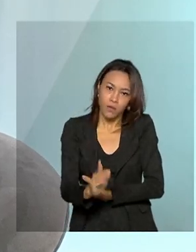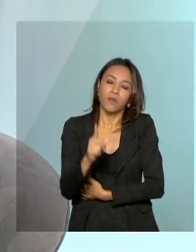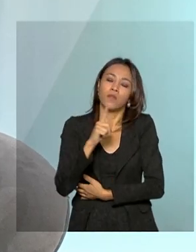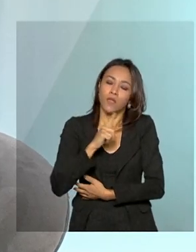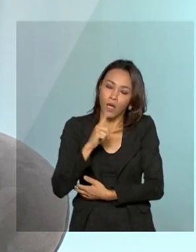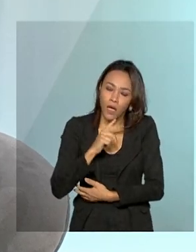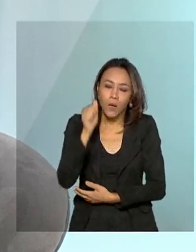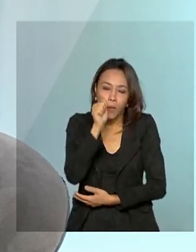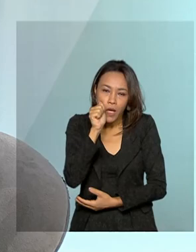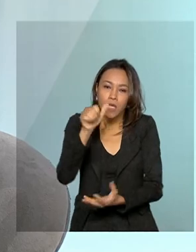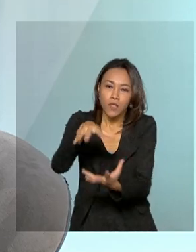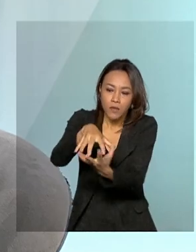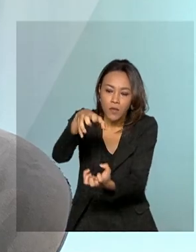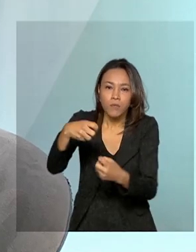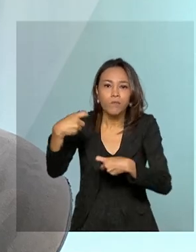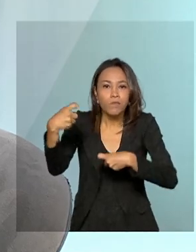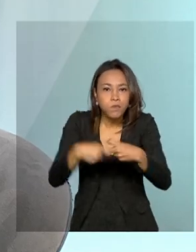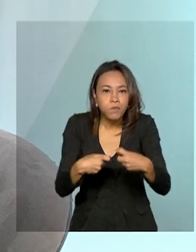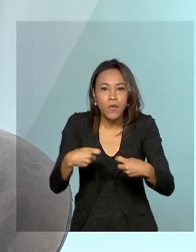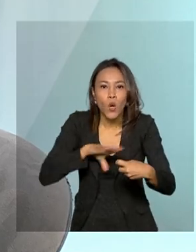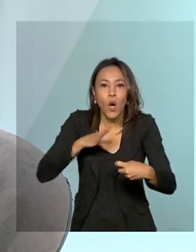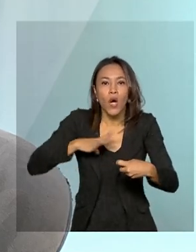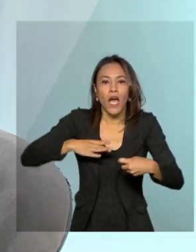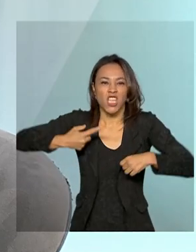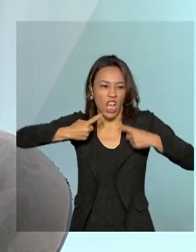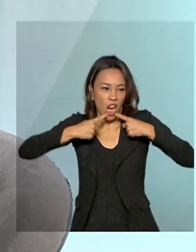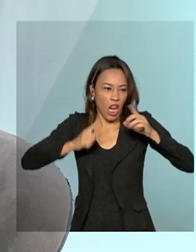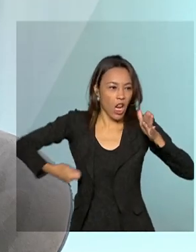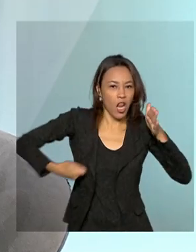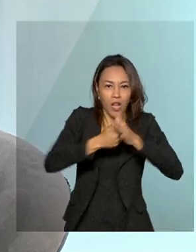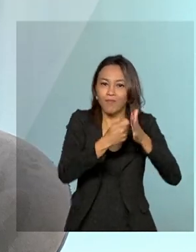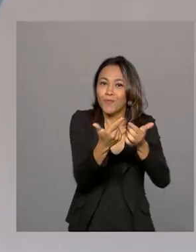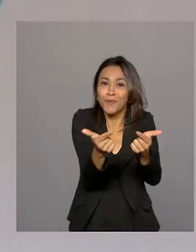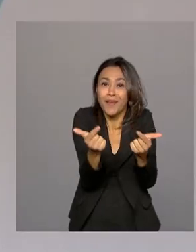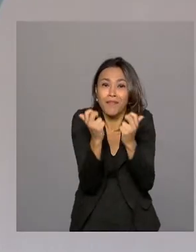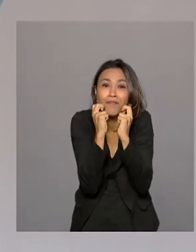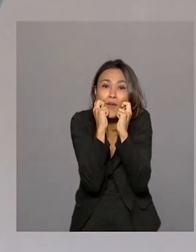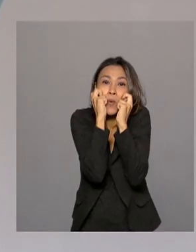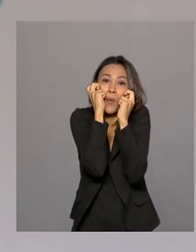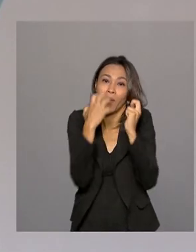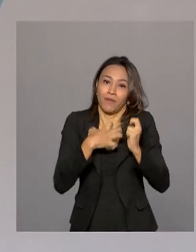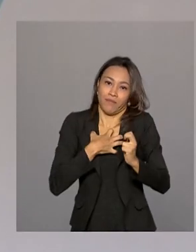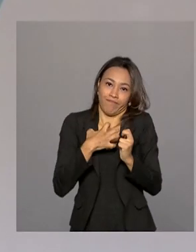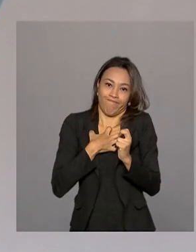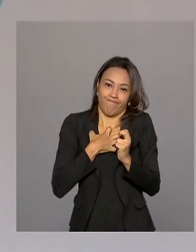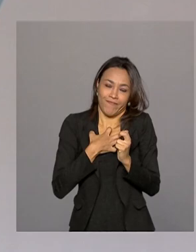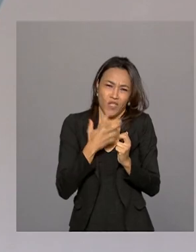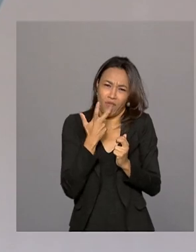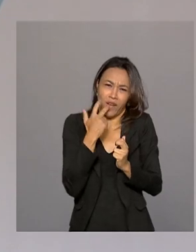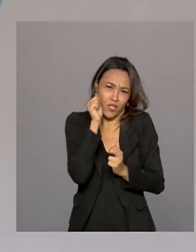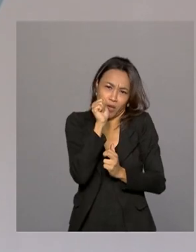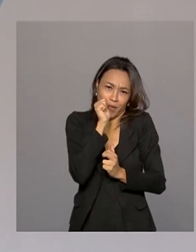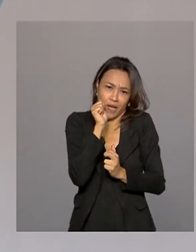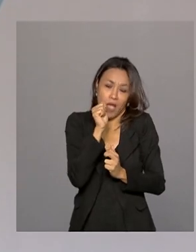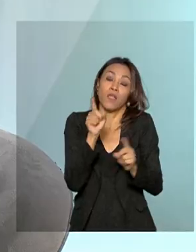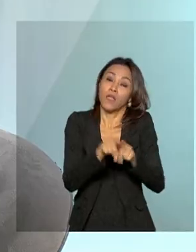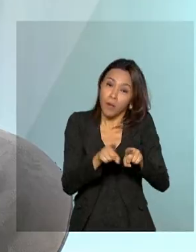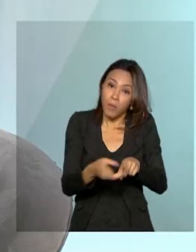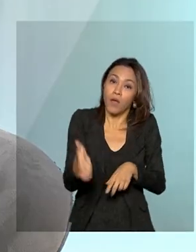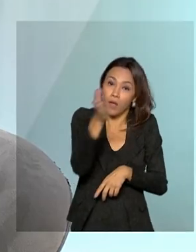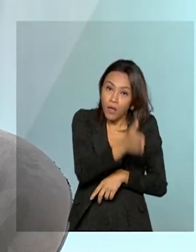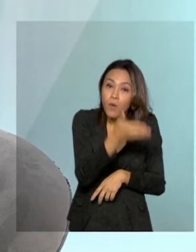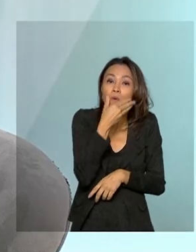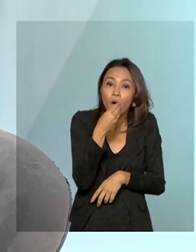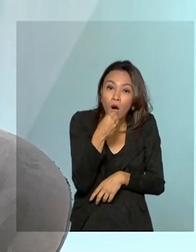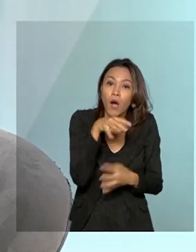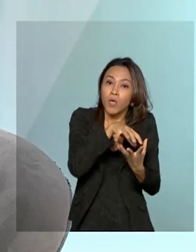idosa estuprada não tem coragem de denunciar. Porque é muita vergonha. E eu não quero falar só da idosa, o idoso também.